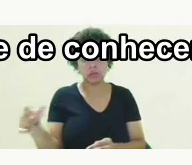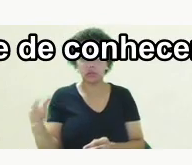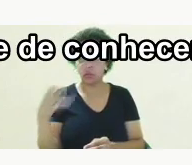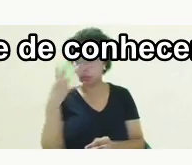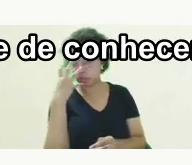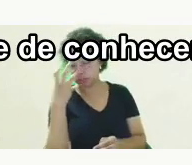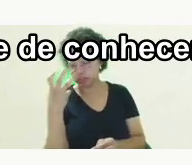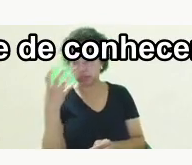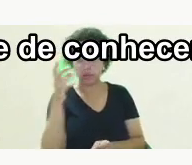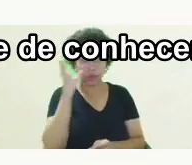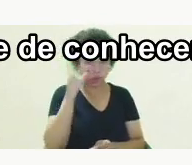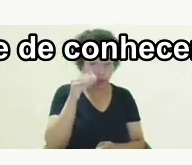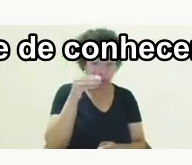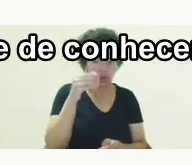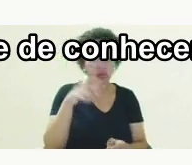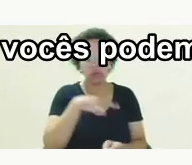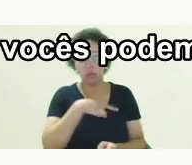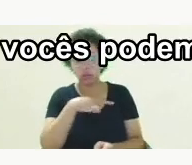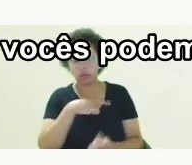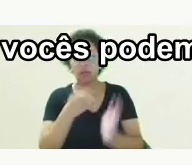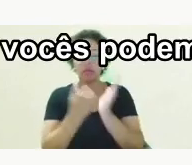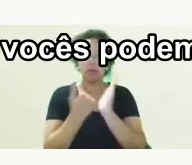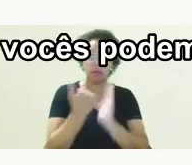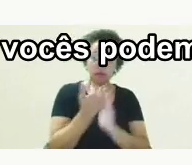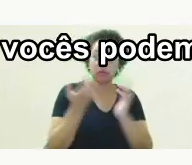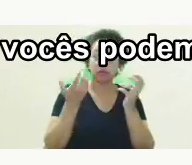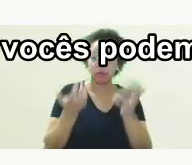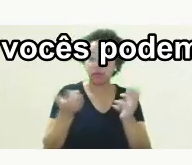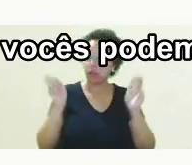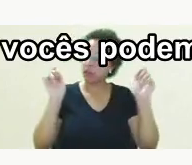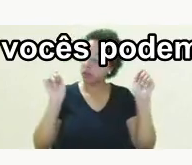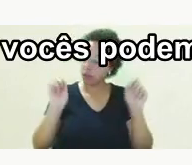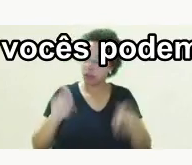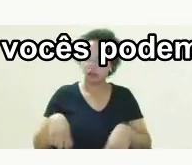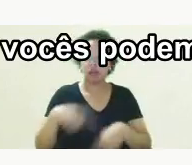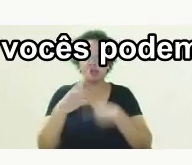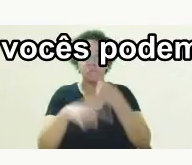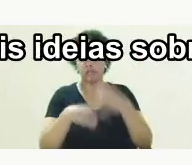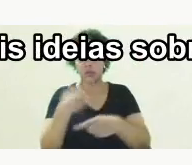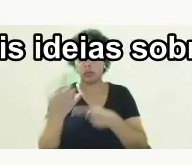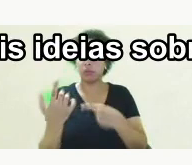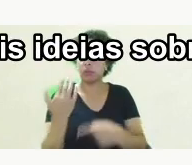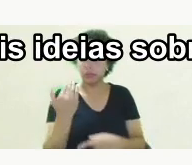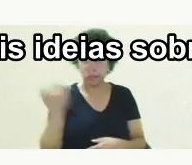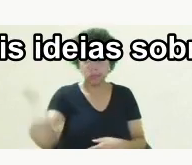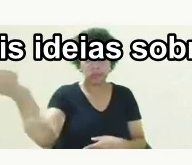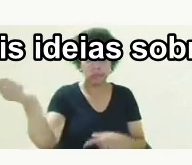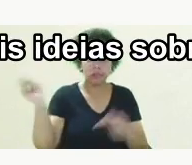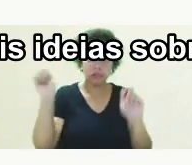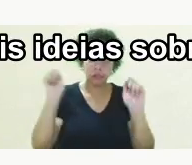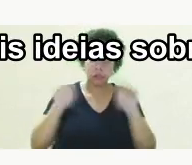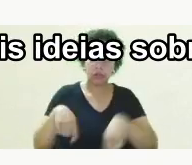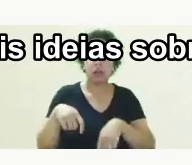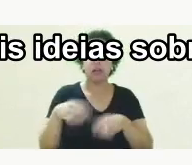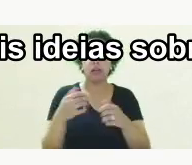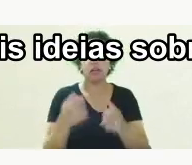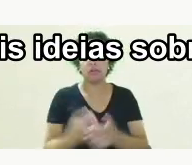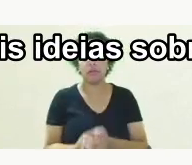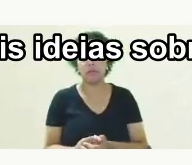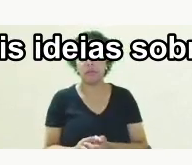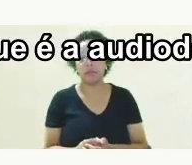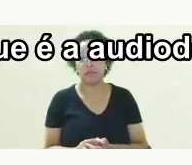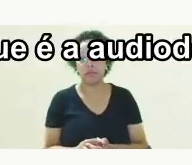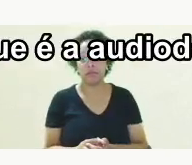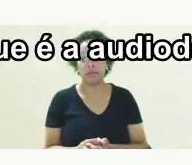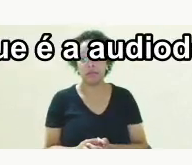essa curiosidade, essa vontade de conhecer mais. E depois, obviamente, vocês podem chamar a gente para trocarmos mais ideias sobre esse